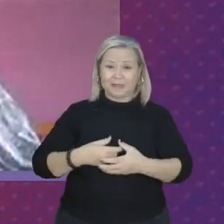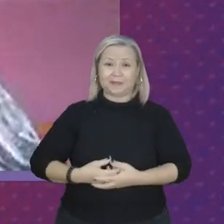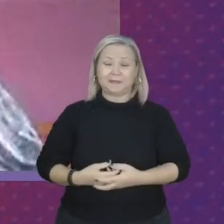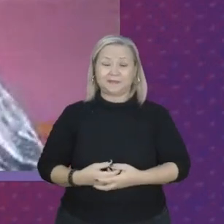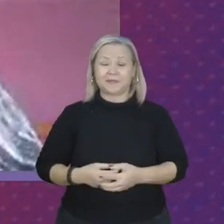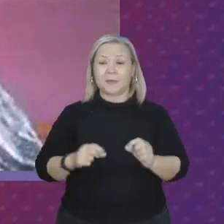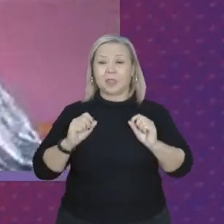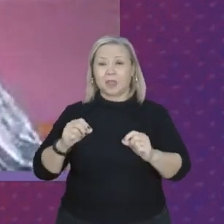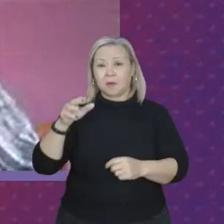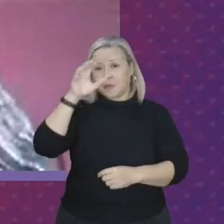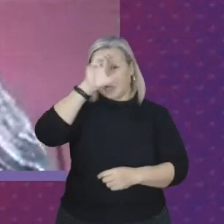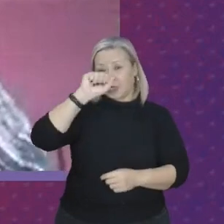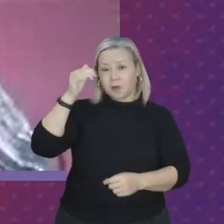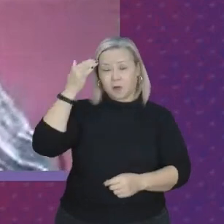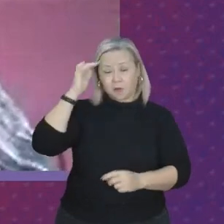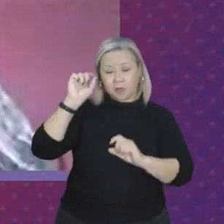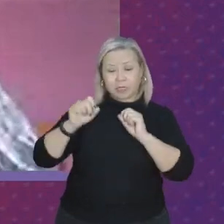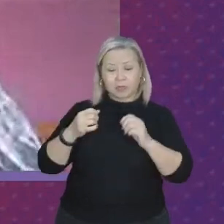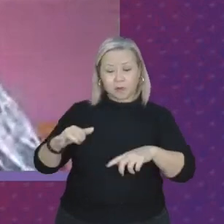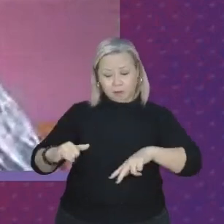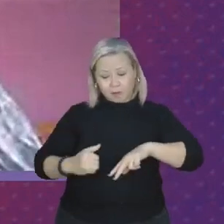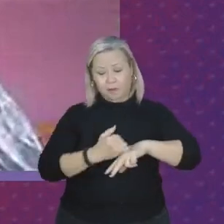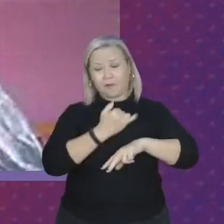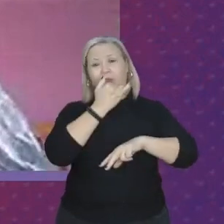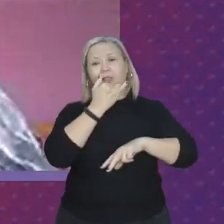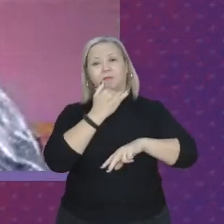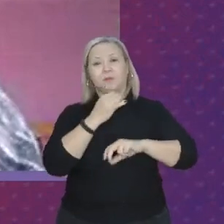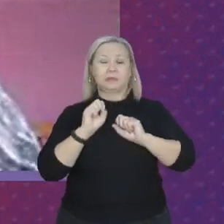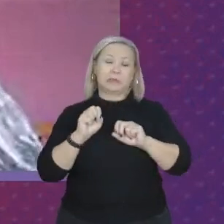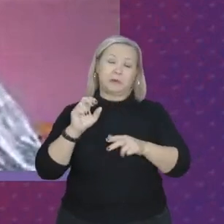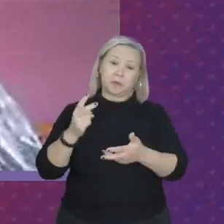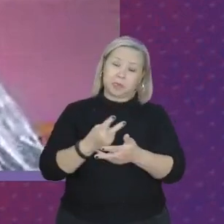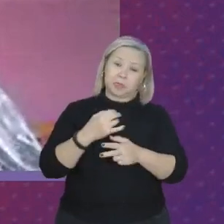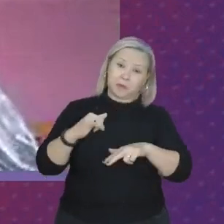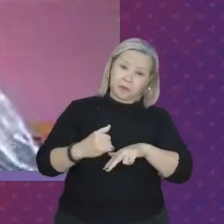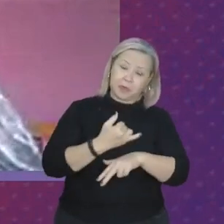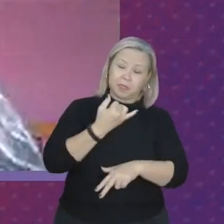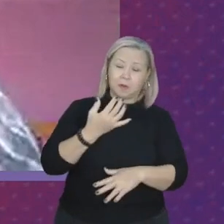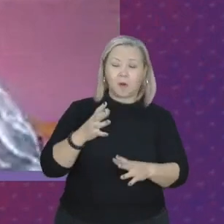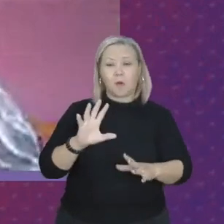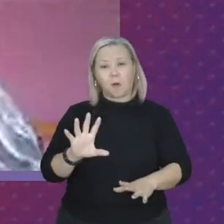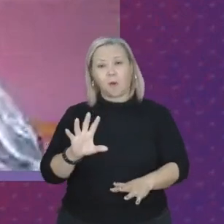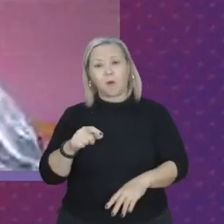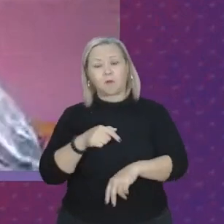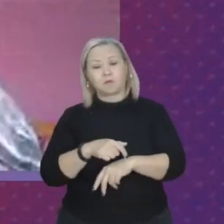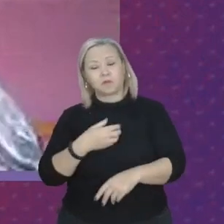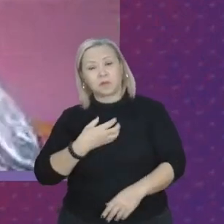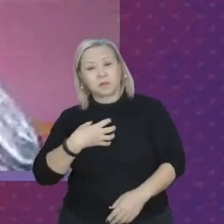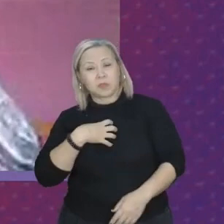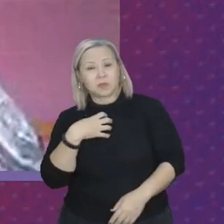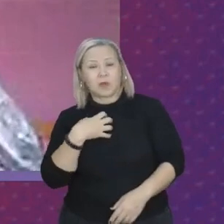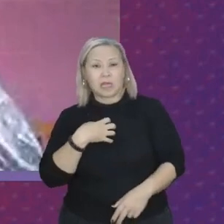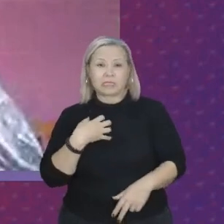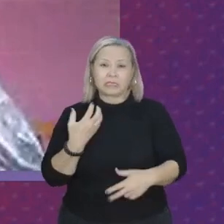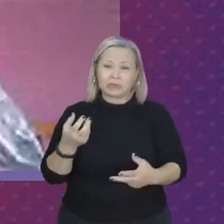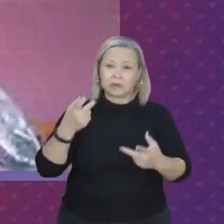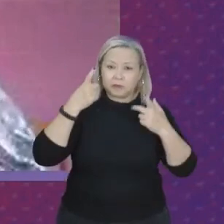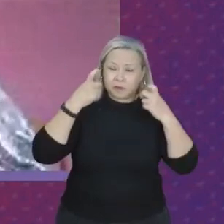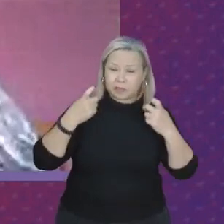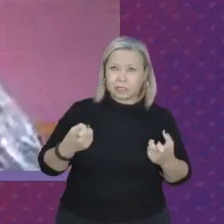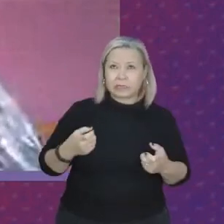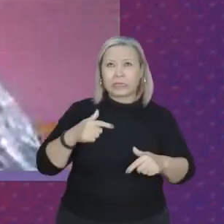Pela compreensão de que se foi vitimado por uma violência, que se está em uma situação de violência. Às vezes você está ali há anos trabalhando com um